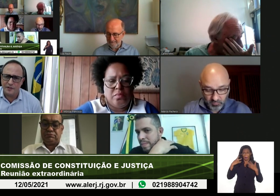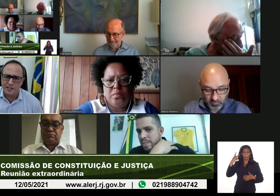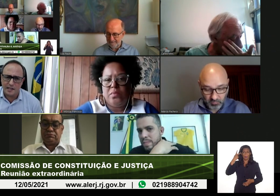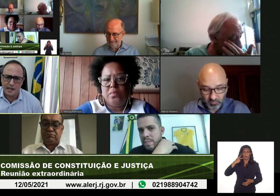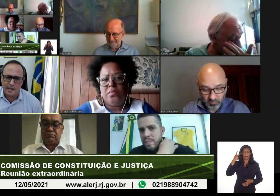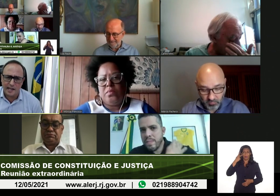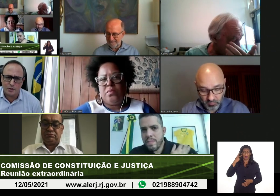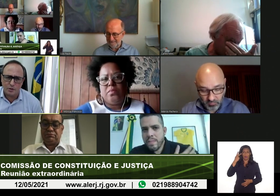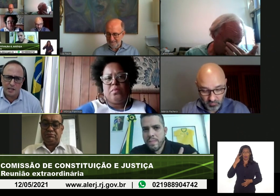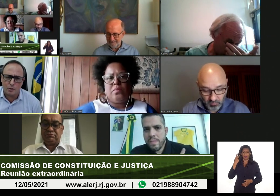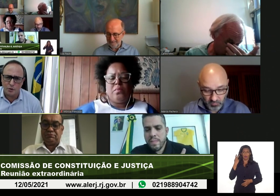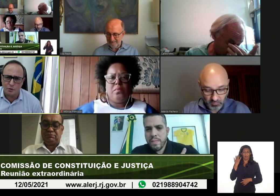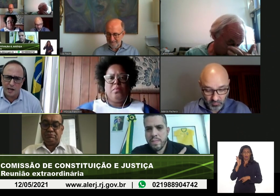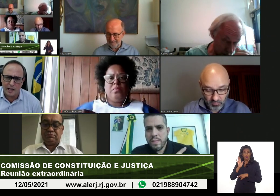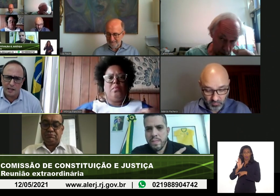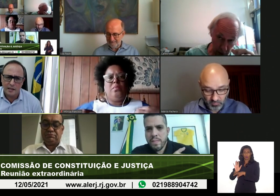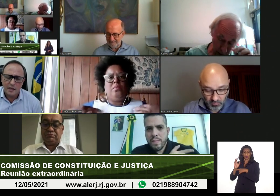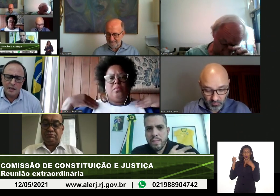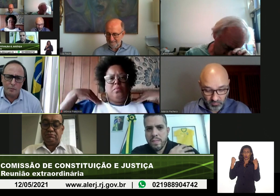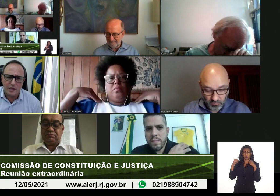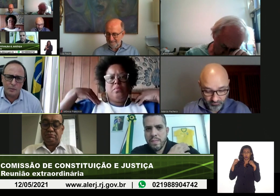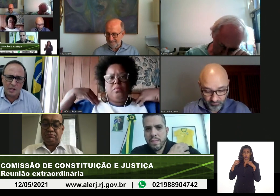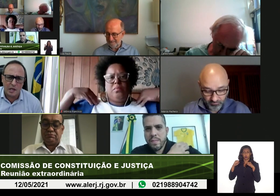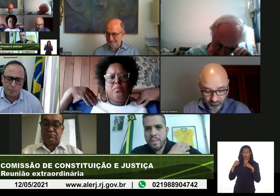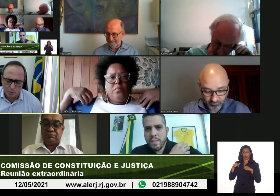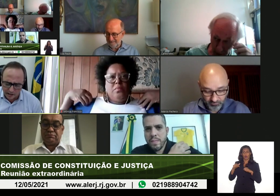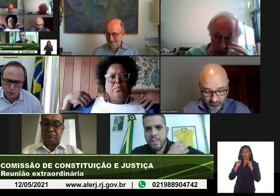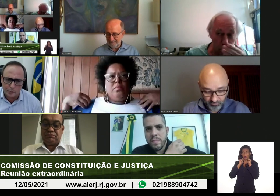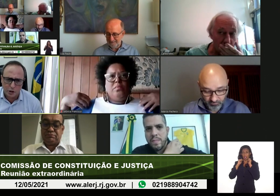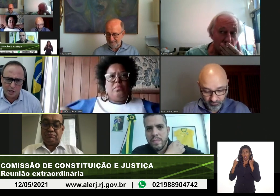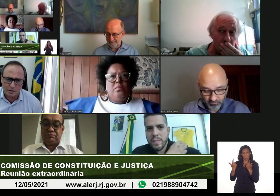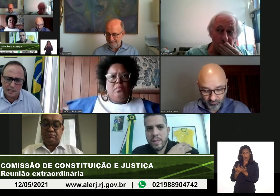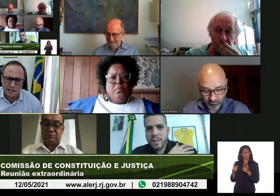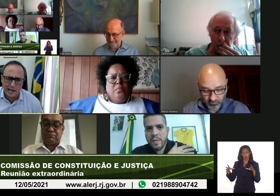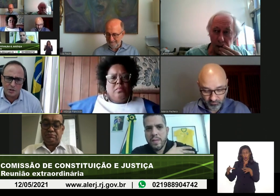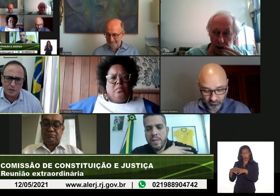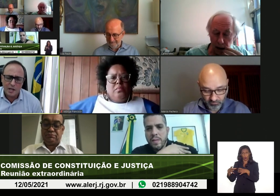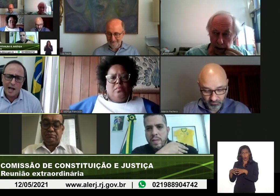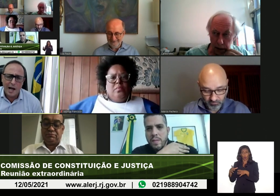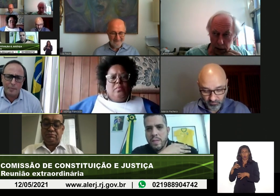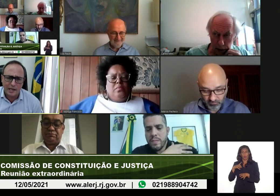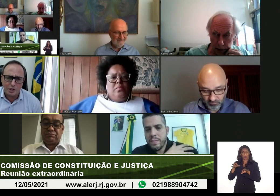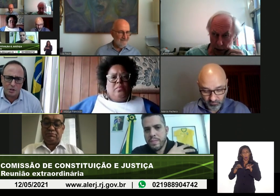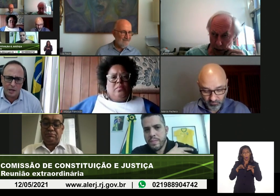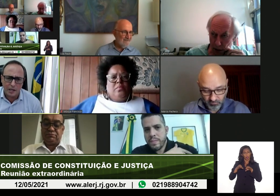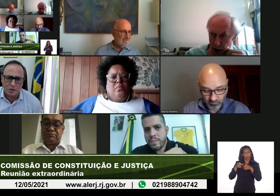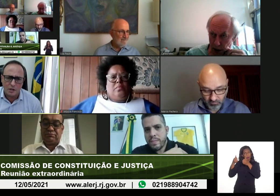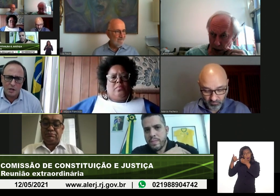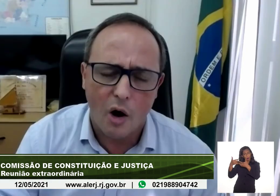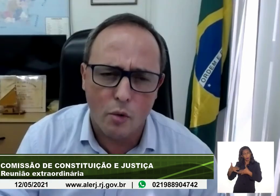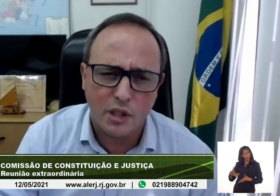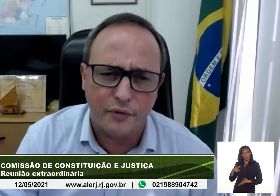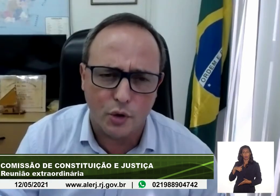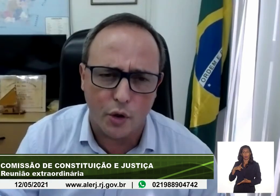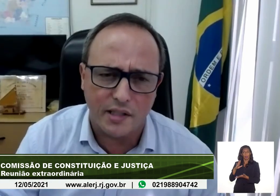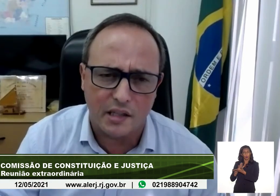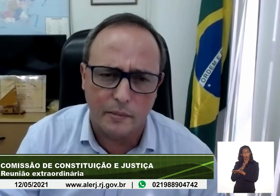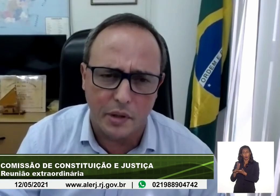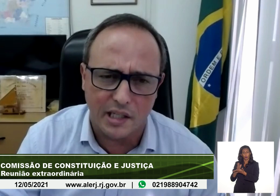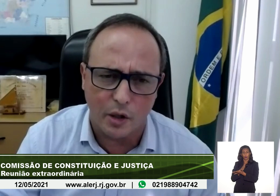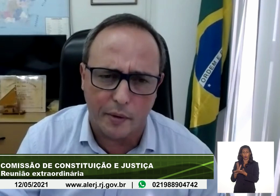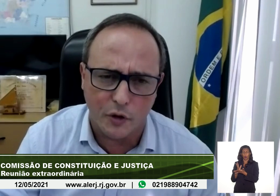educação física aqui na casa, eu queria consultá-la, e ao mesmo tempo, lendo o projeto em detalhes, aparentemente, algumas